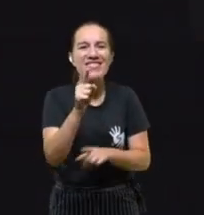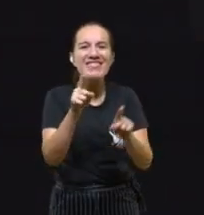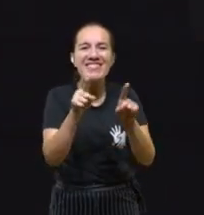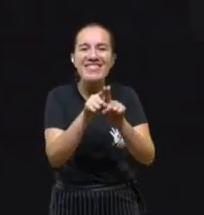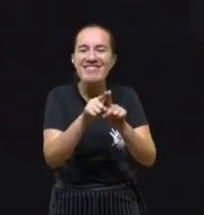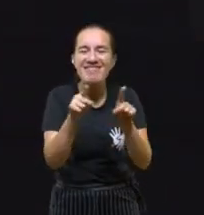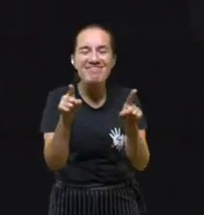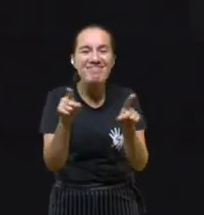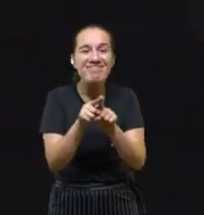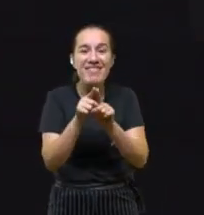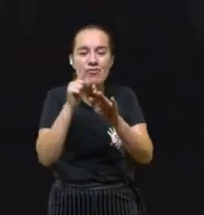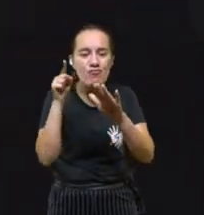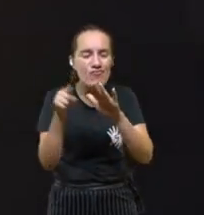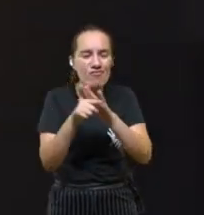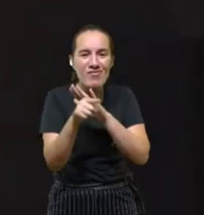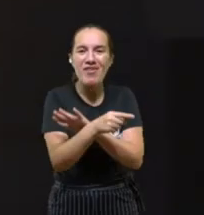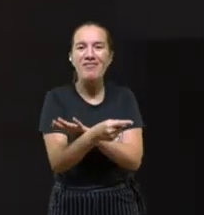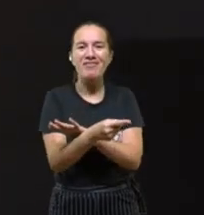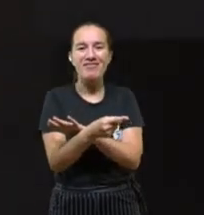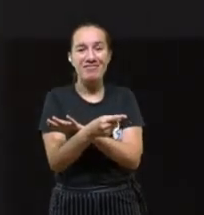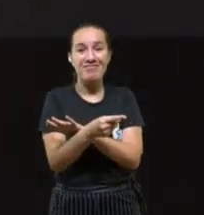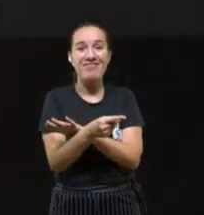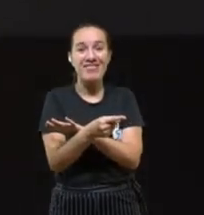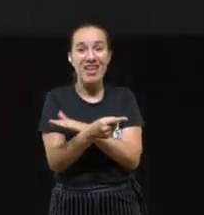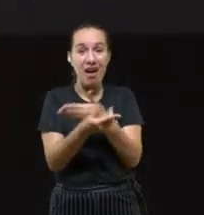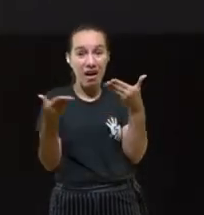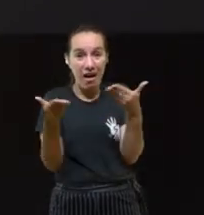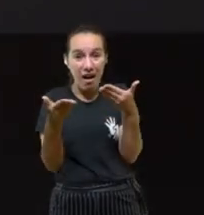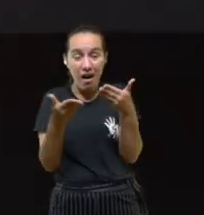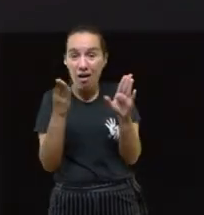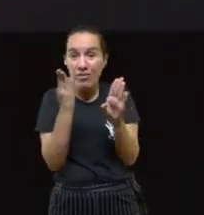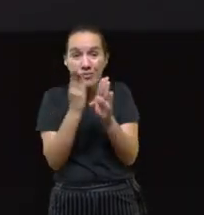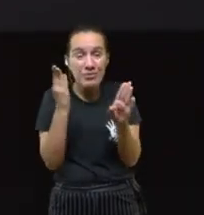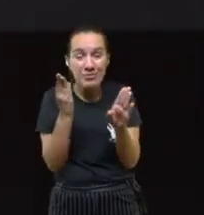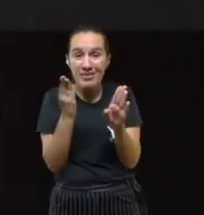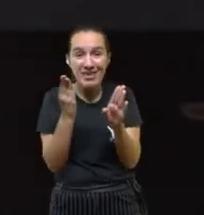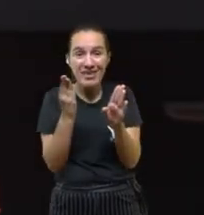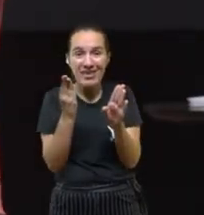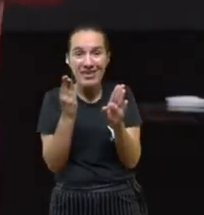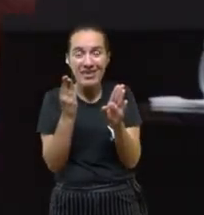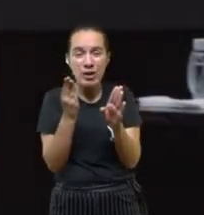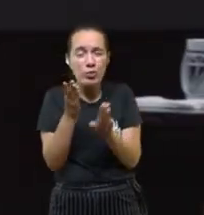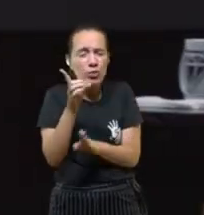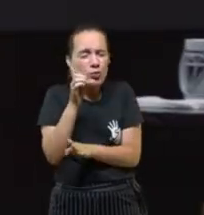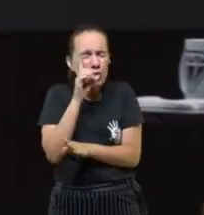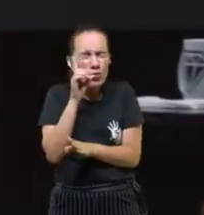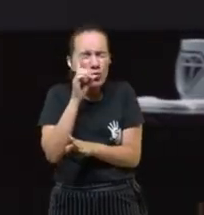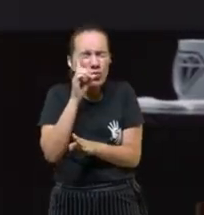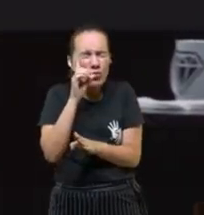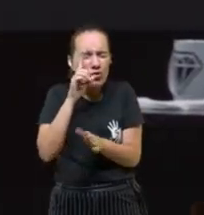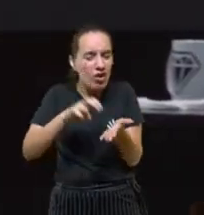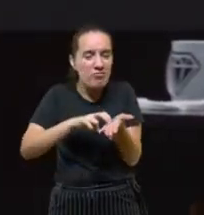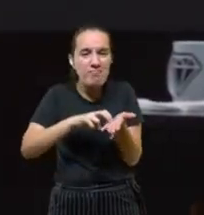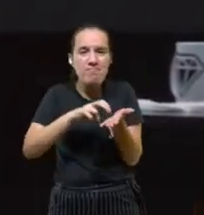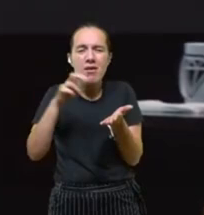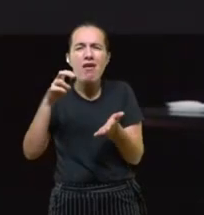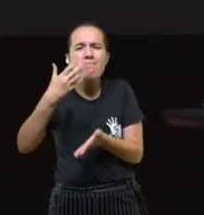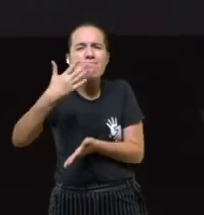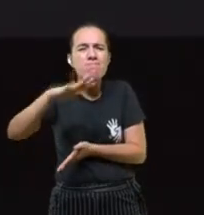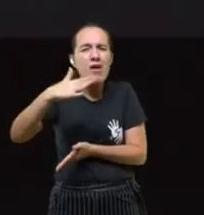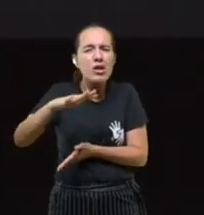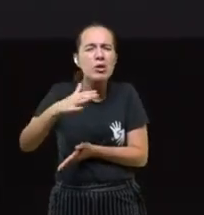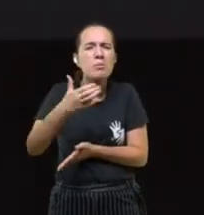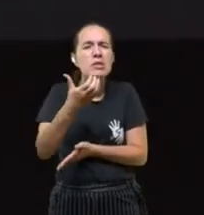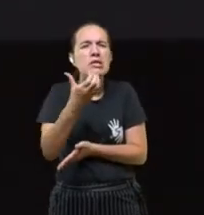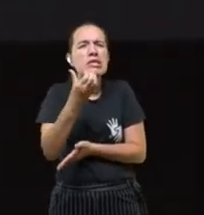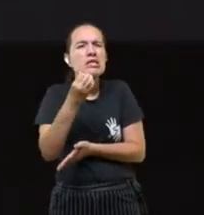E uma vez que eu descobri isso, toda manhã eu levanto 6:30, 7 horas,